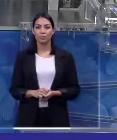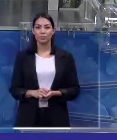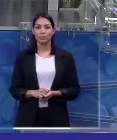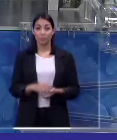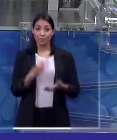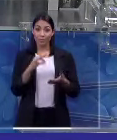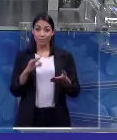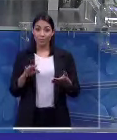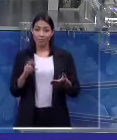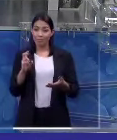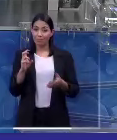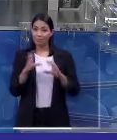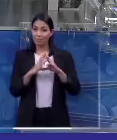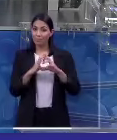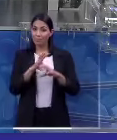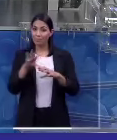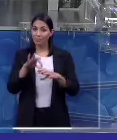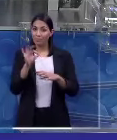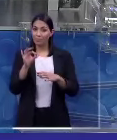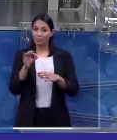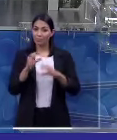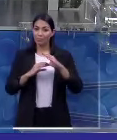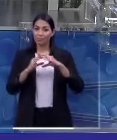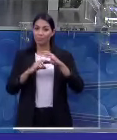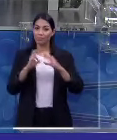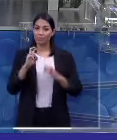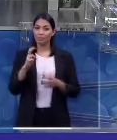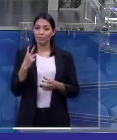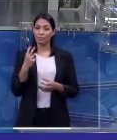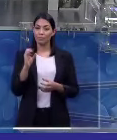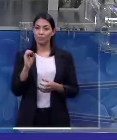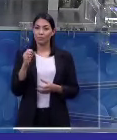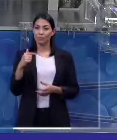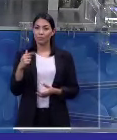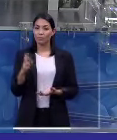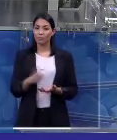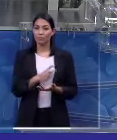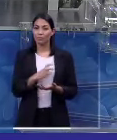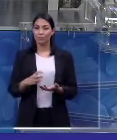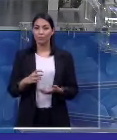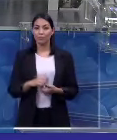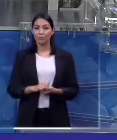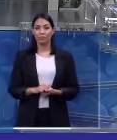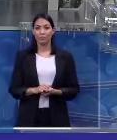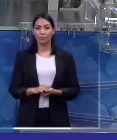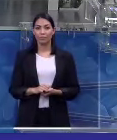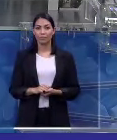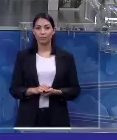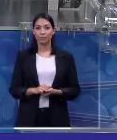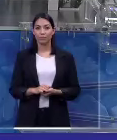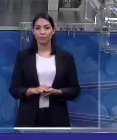É hora de confirmar os cinco números sorteados no concurso 5.207 da Quina.